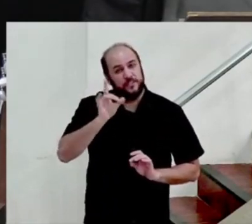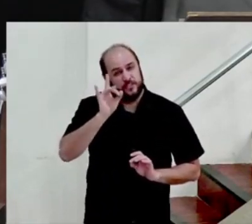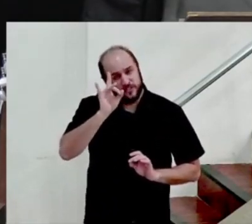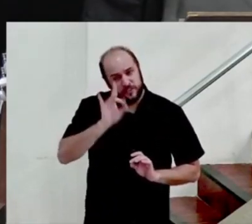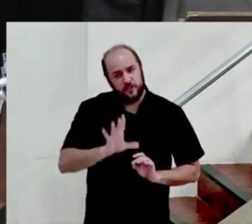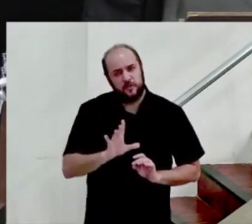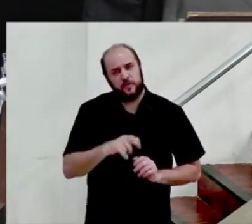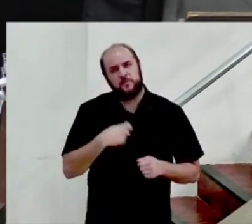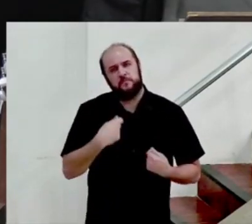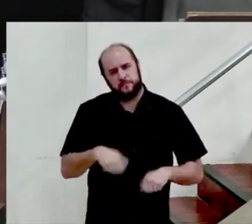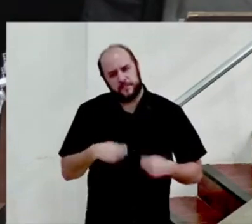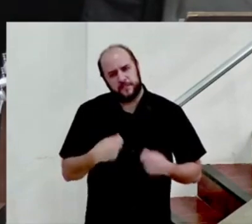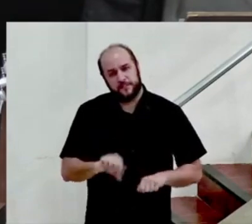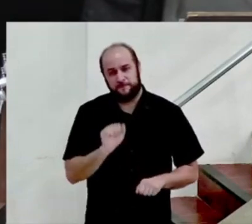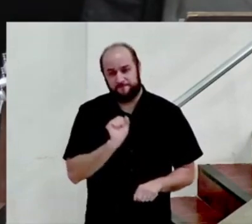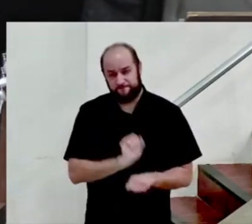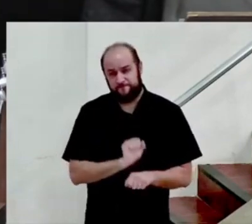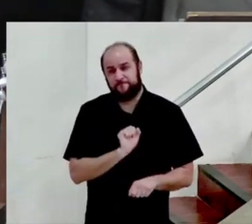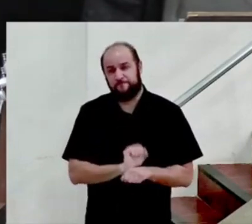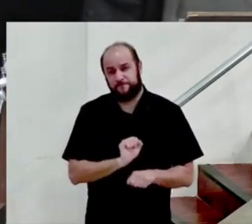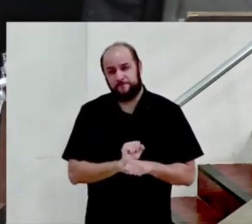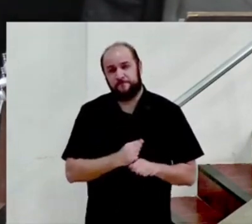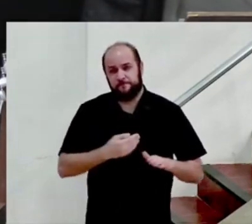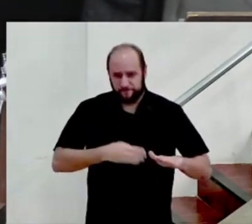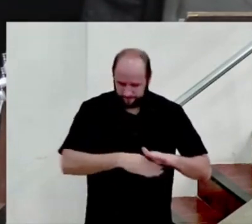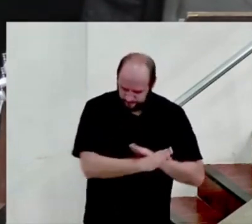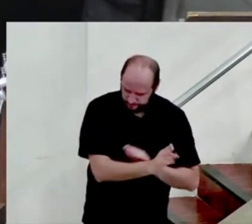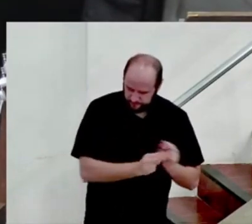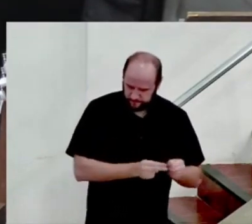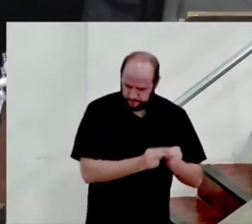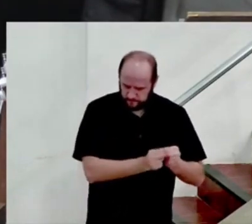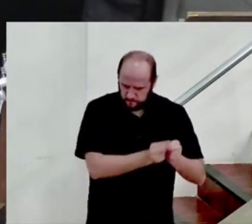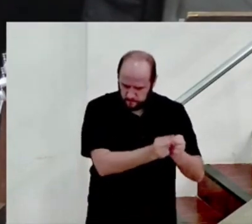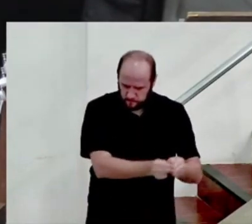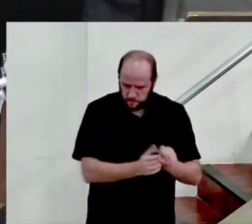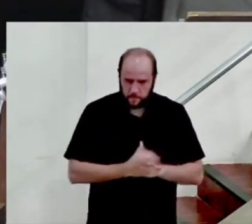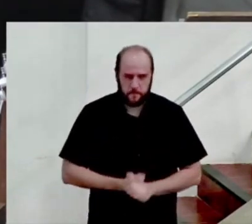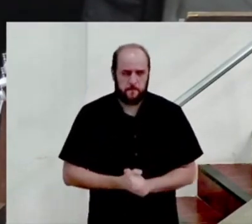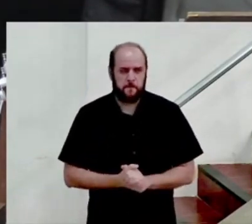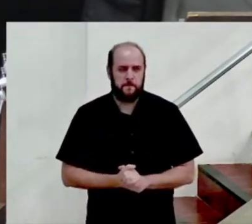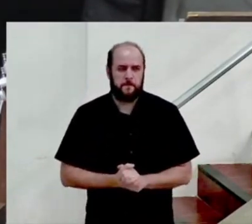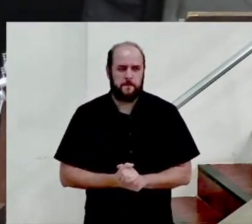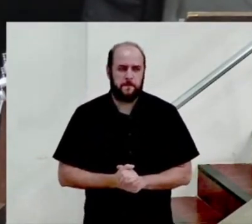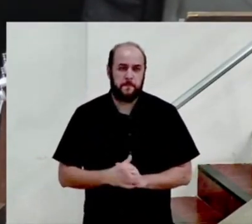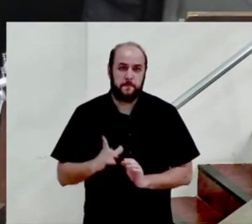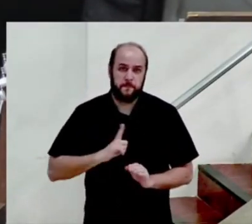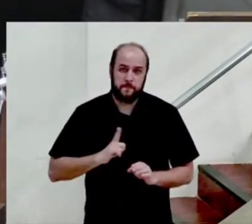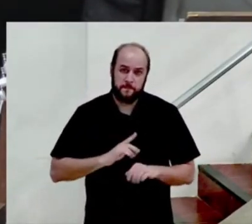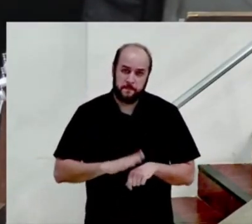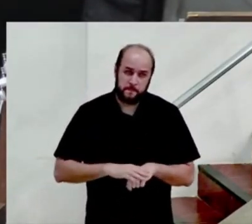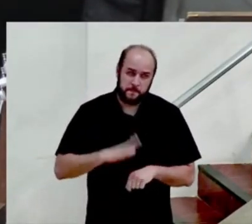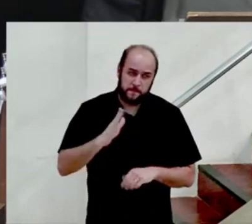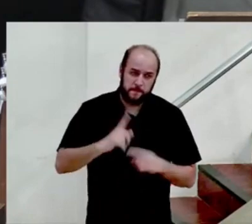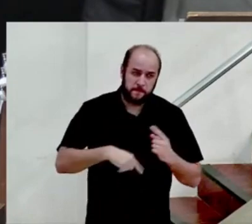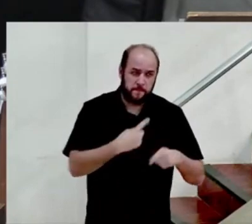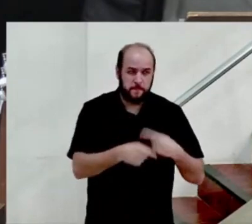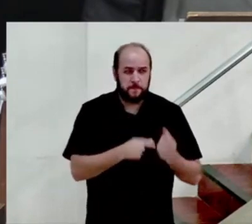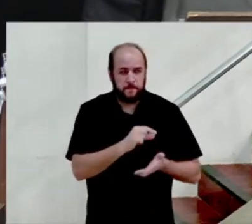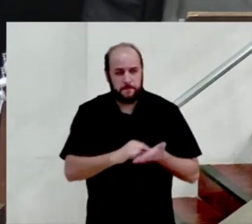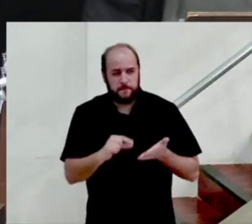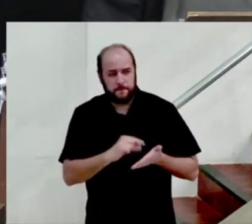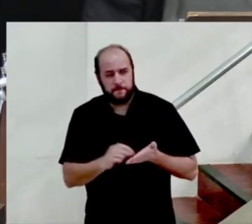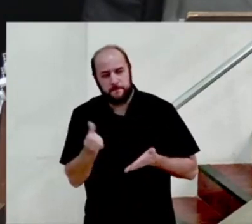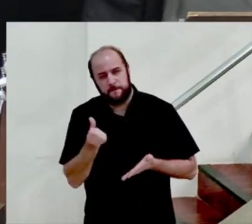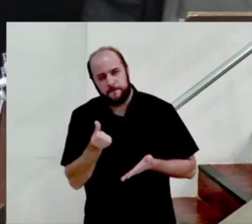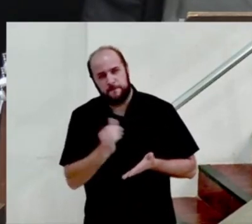ele deveria esperar para entrar na arca. Isso está um pouquinho mais à frente. Versículo 6 diz assim: